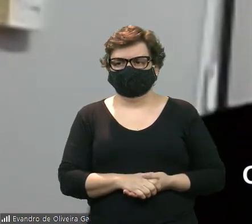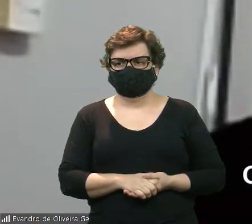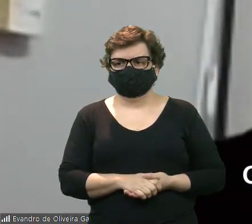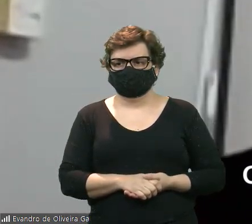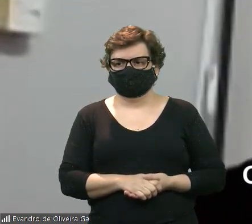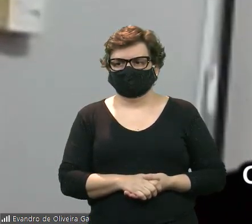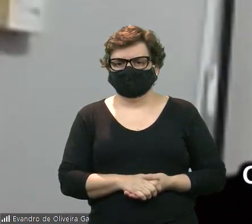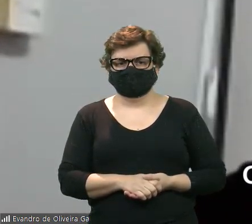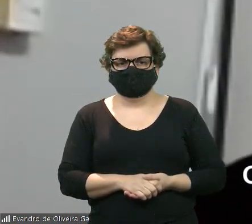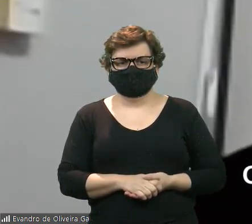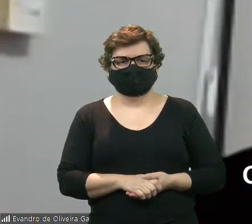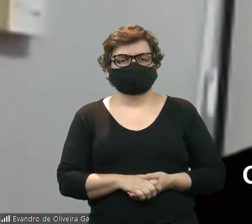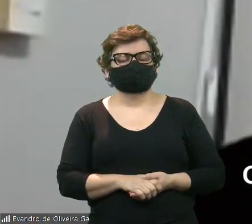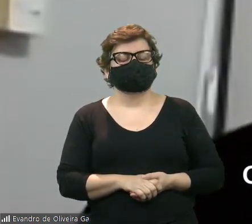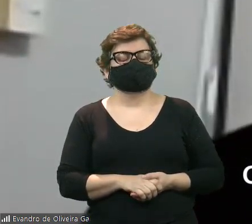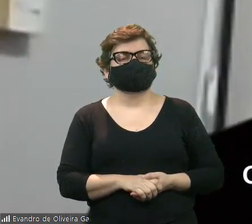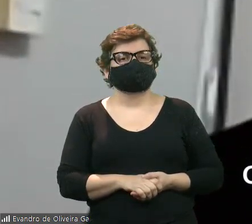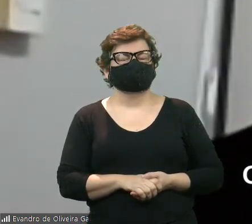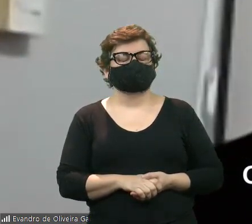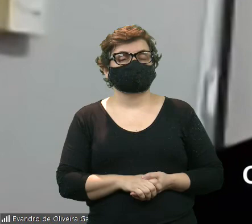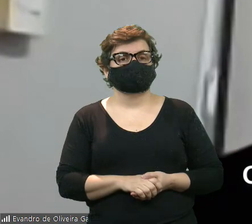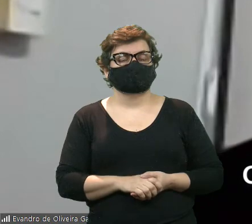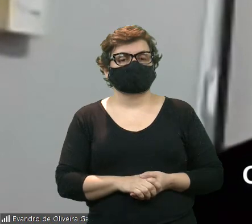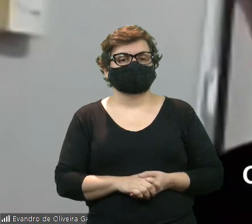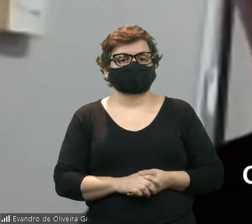Mas a essa sessão, primeira remota, né? Primeira